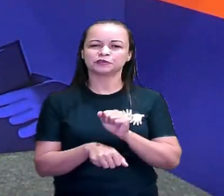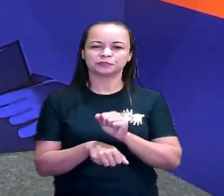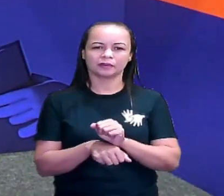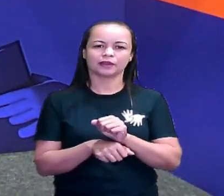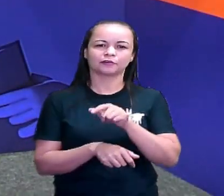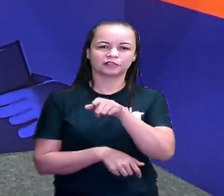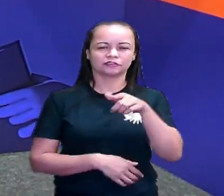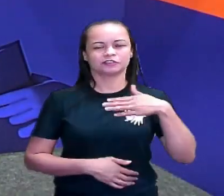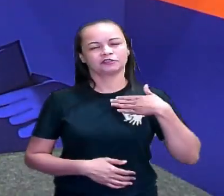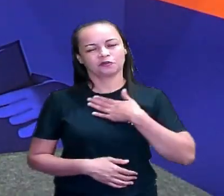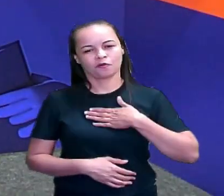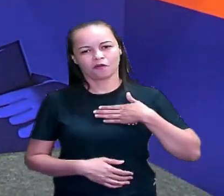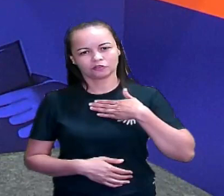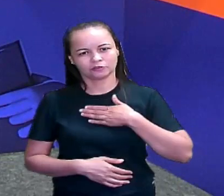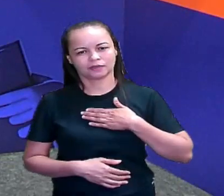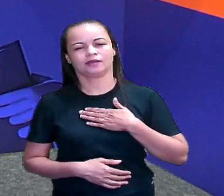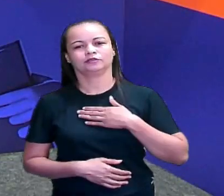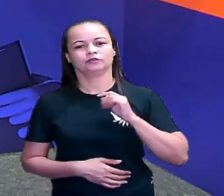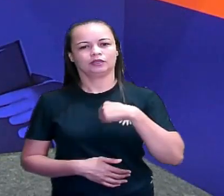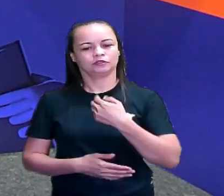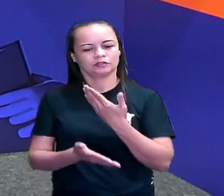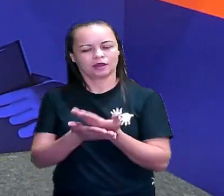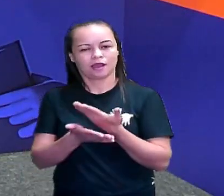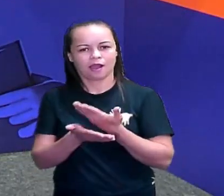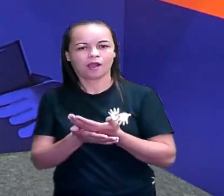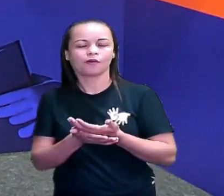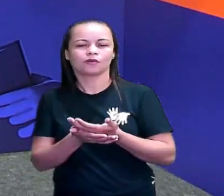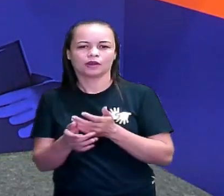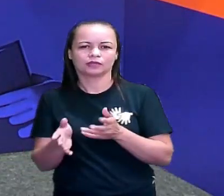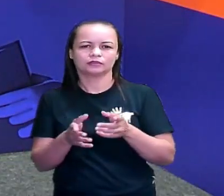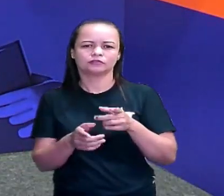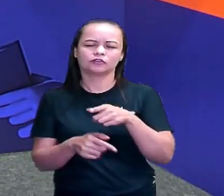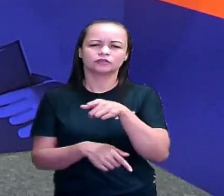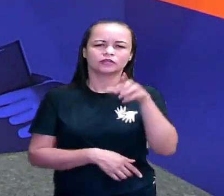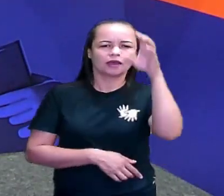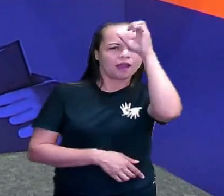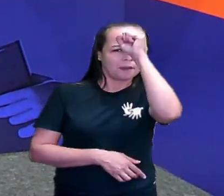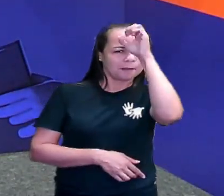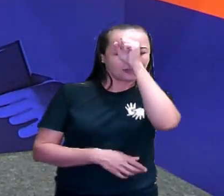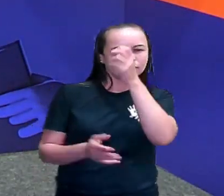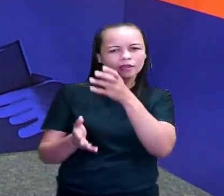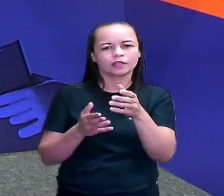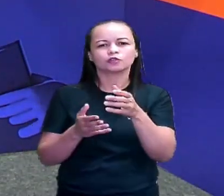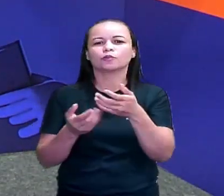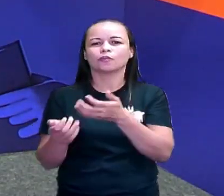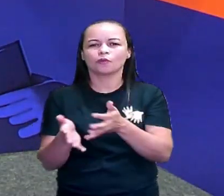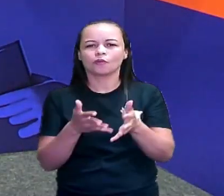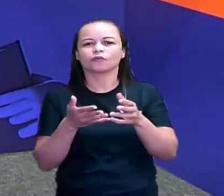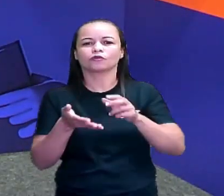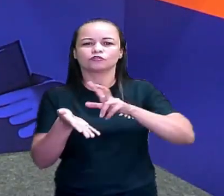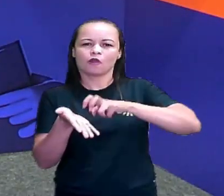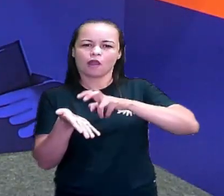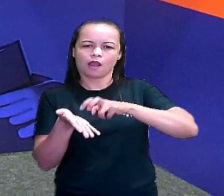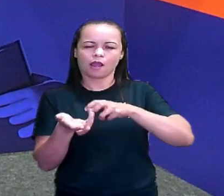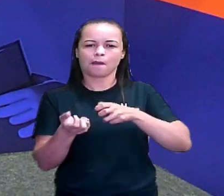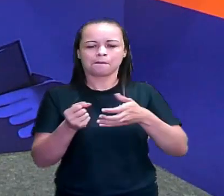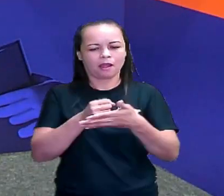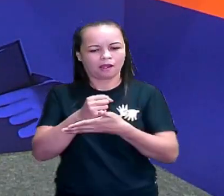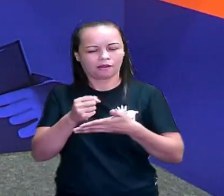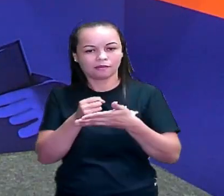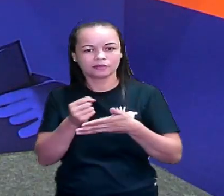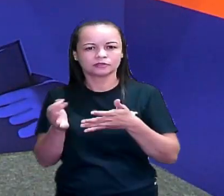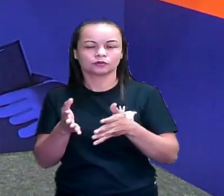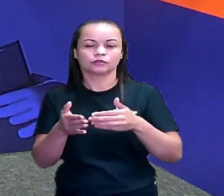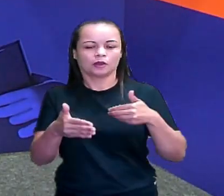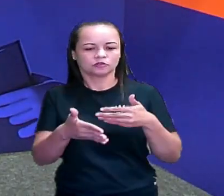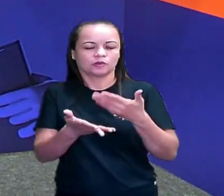vocês tenham gostado da nossa primeira aula, que já tenham aprendido um pouco do vocabulário básico e nas próximas aulas a